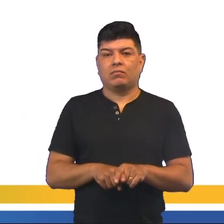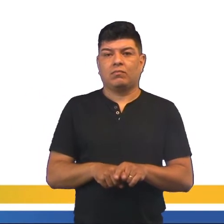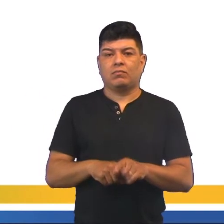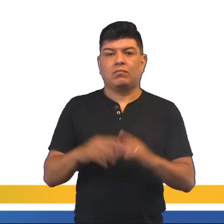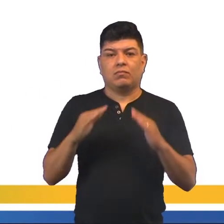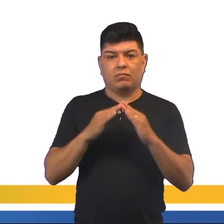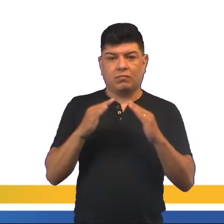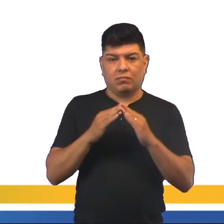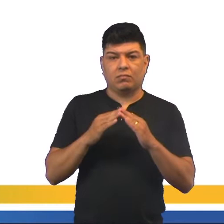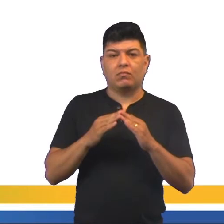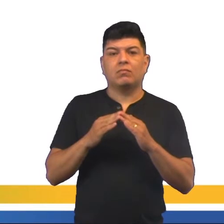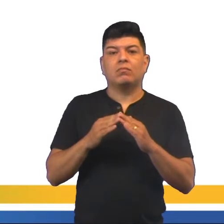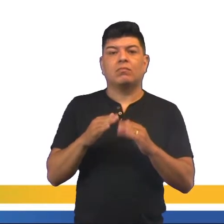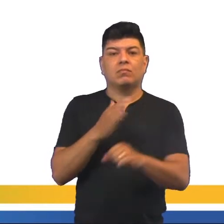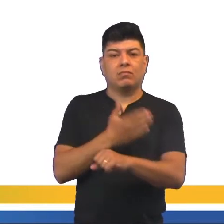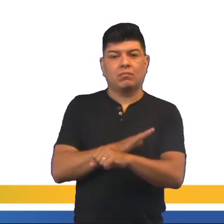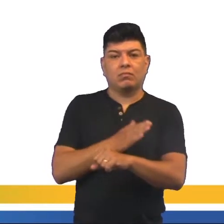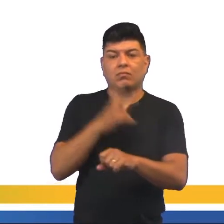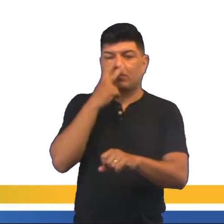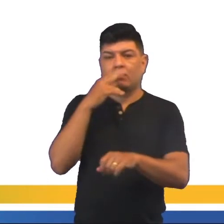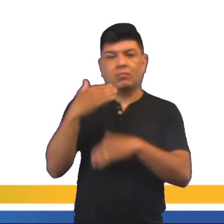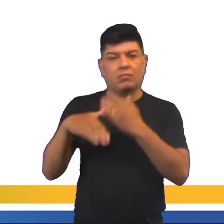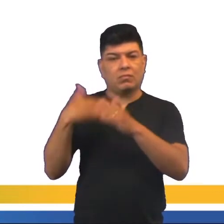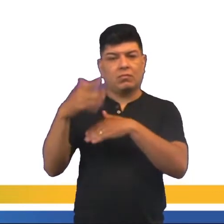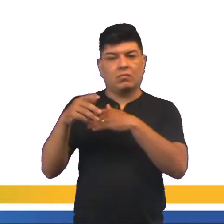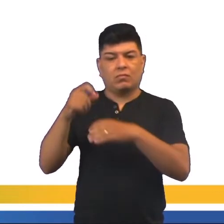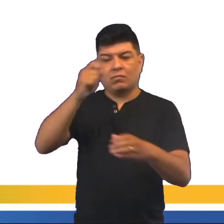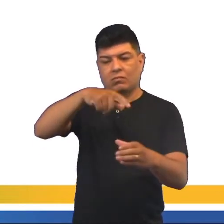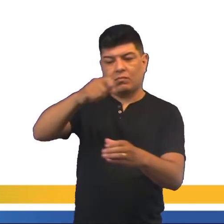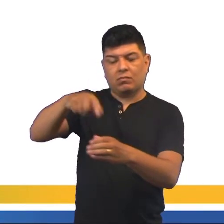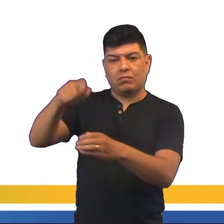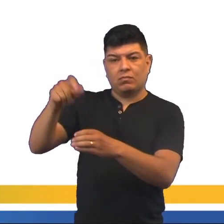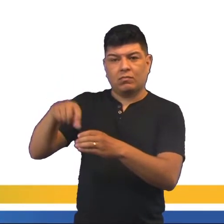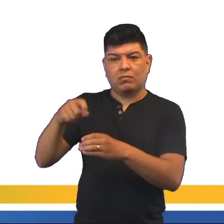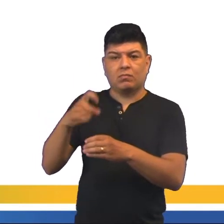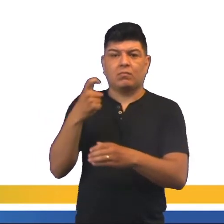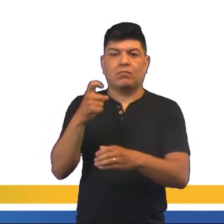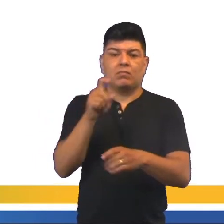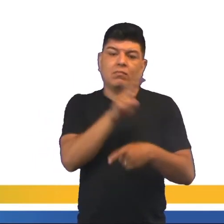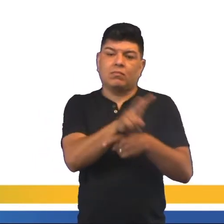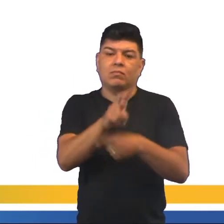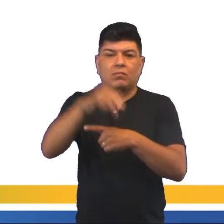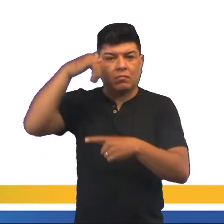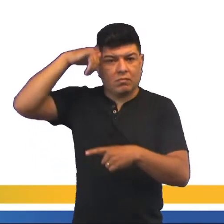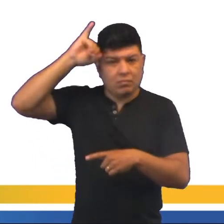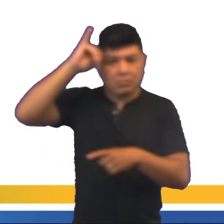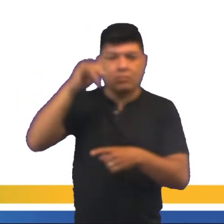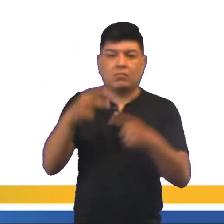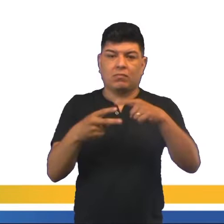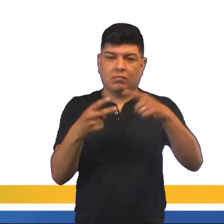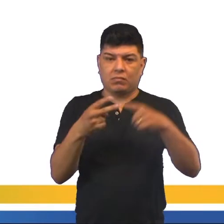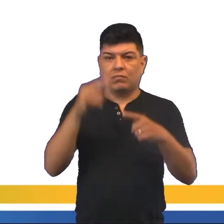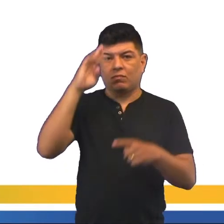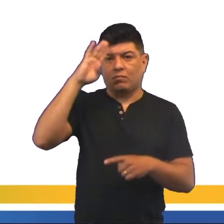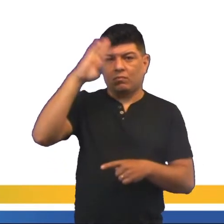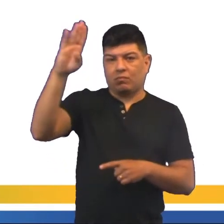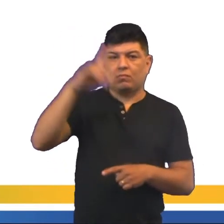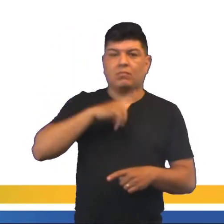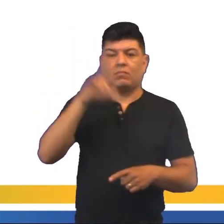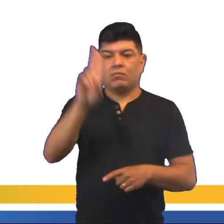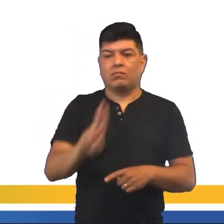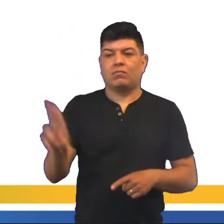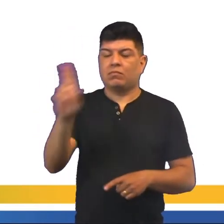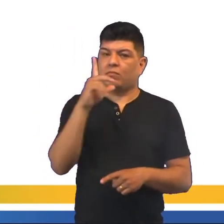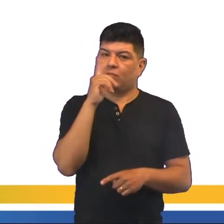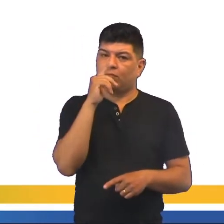doméstico, nas atividades domésticas, e também o desenvolvimento da agricultura e pecuária, principalmente esses dois que consomem bastante